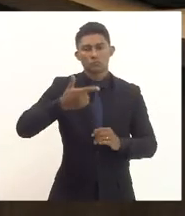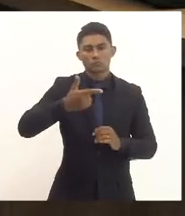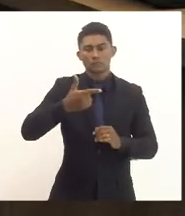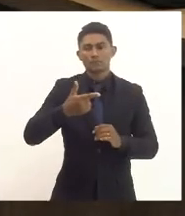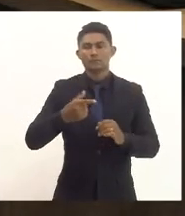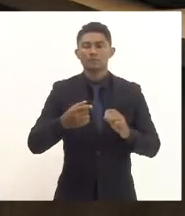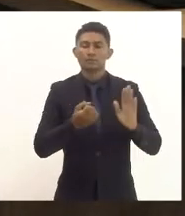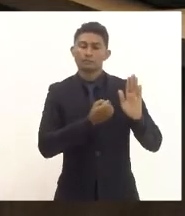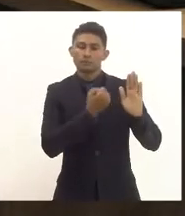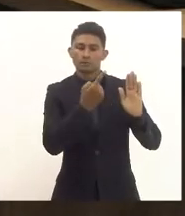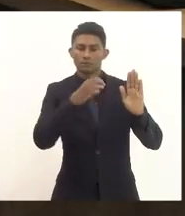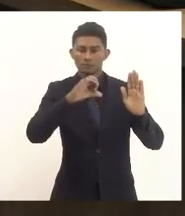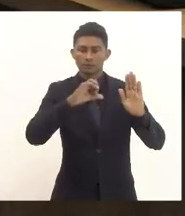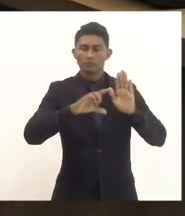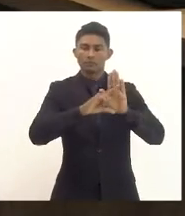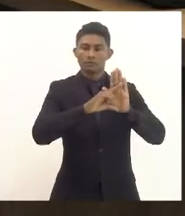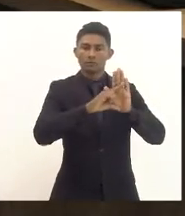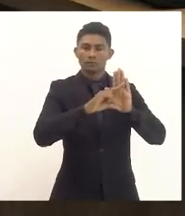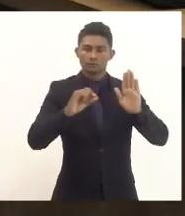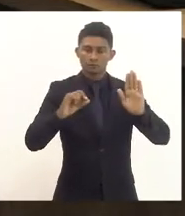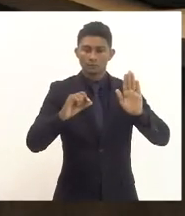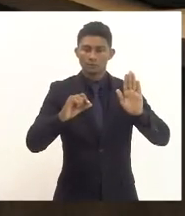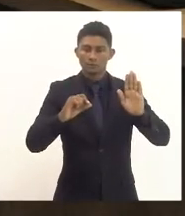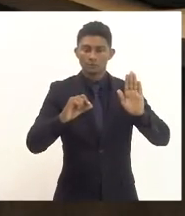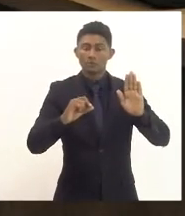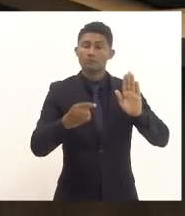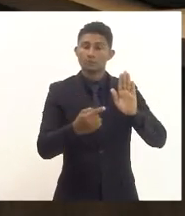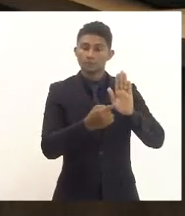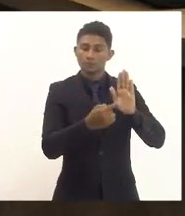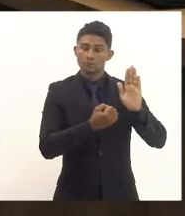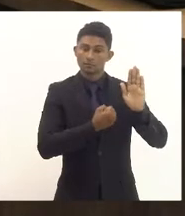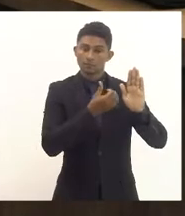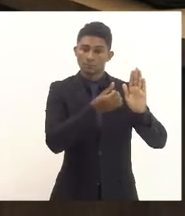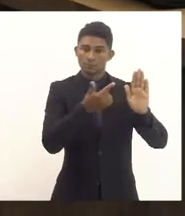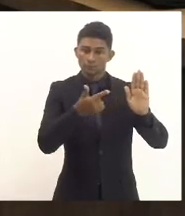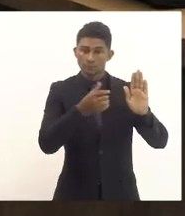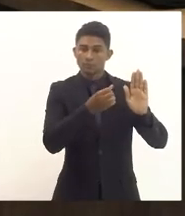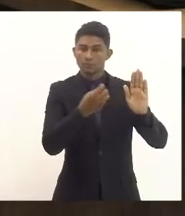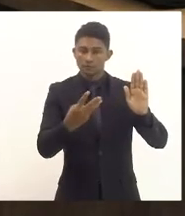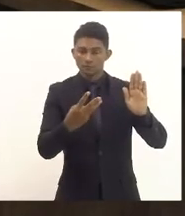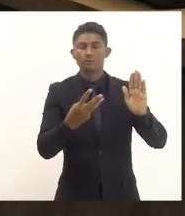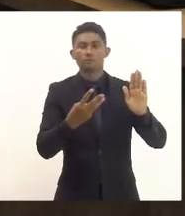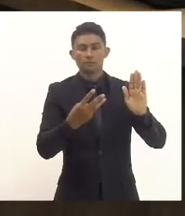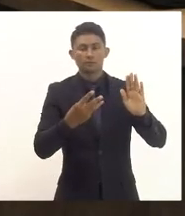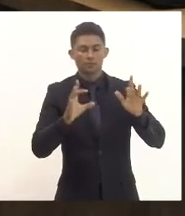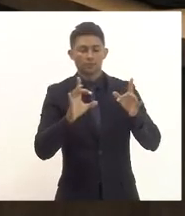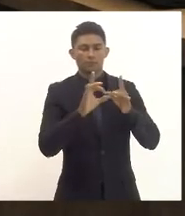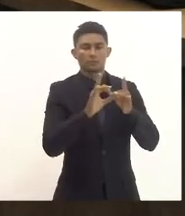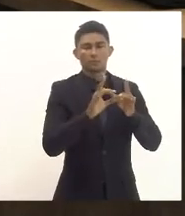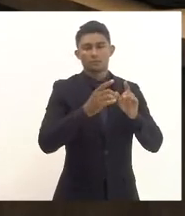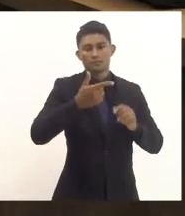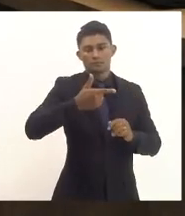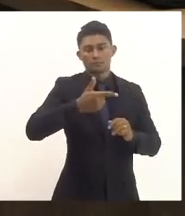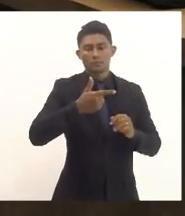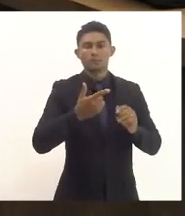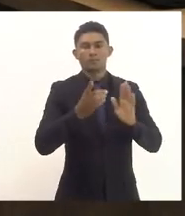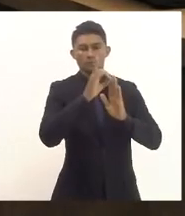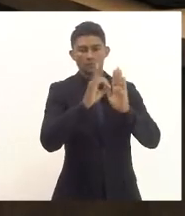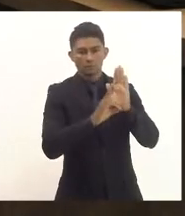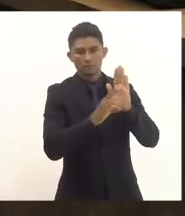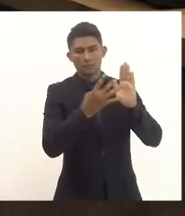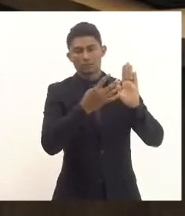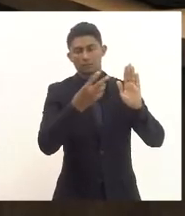19 do artigo e tem 62 63 do anexo 2 do Decreto